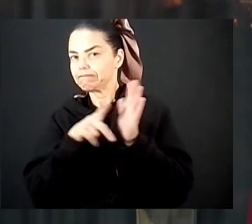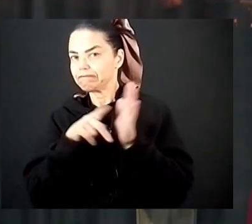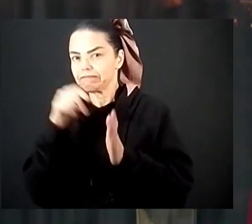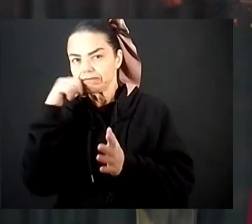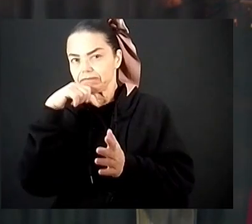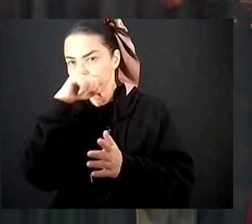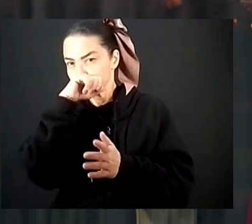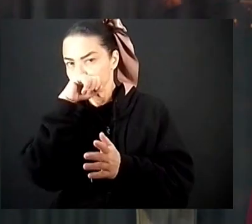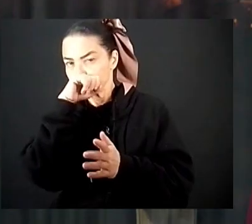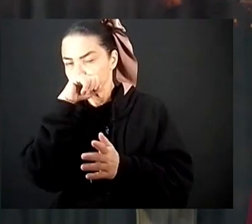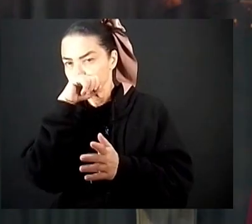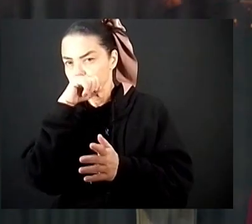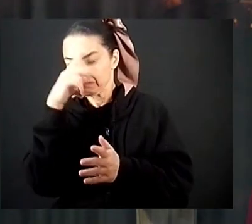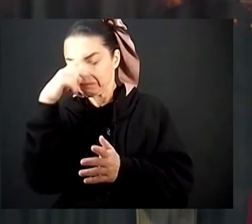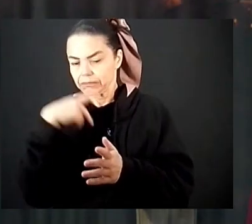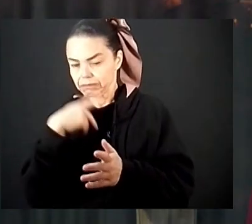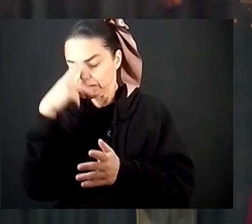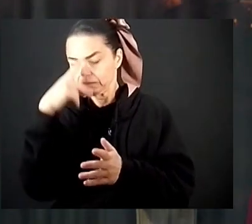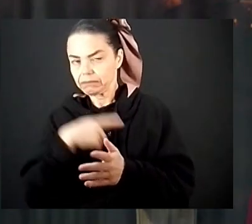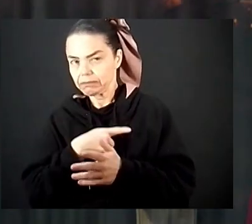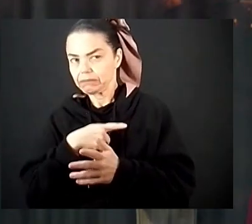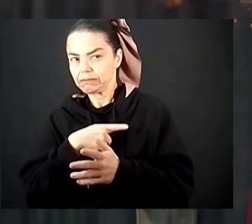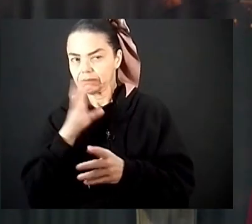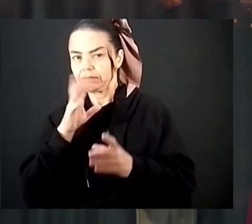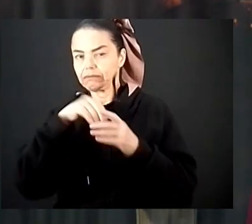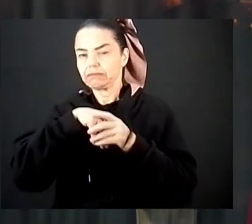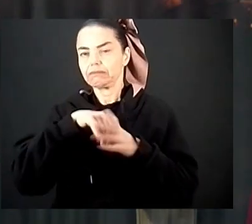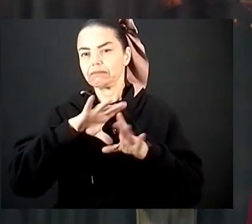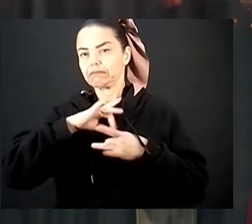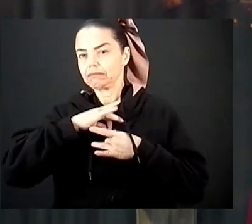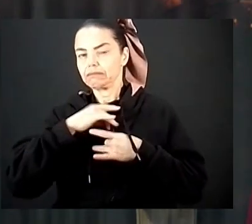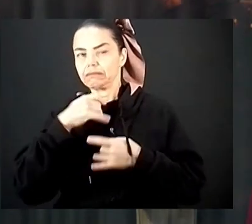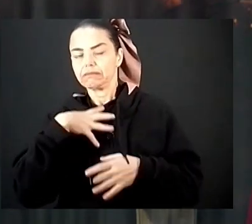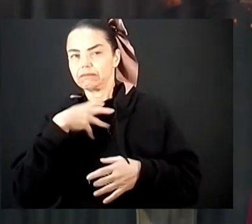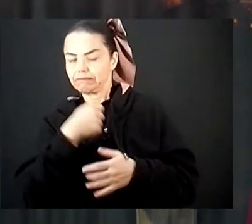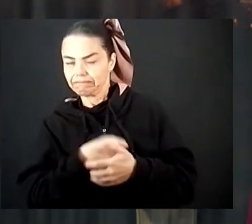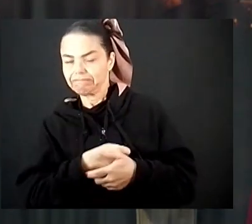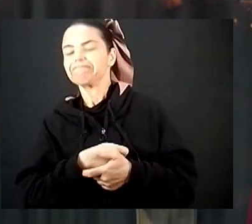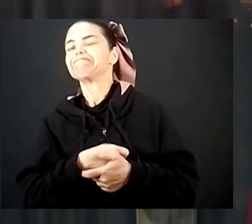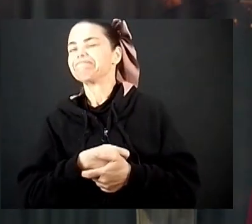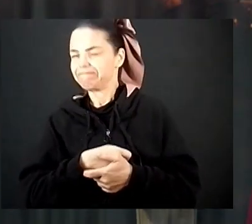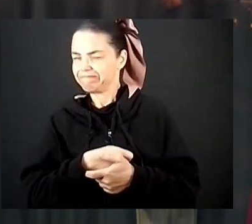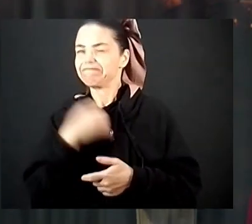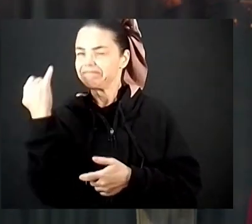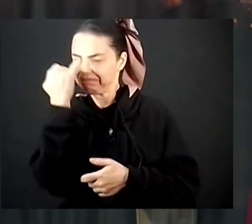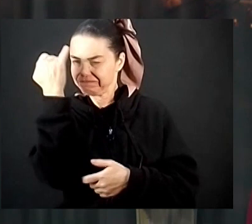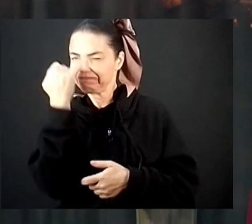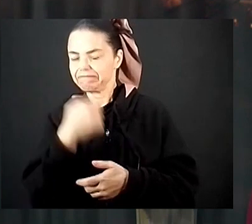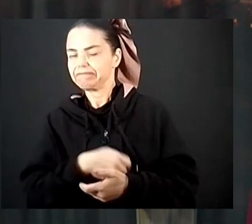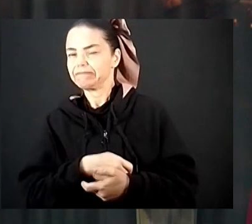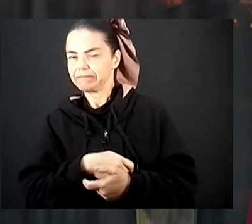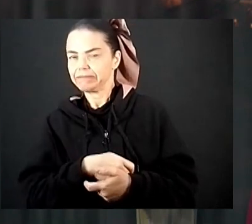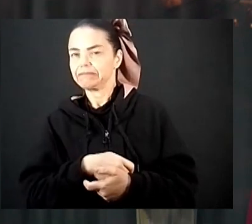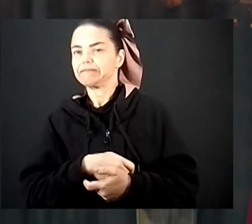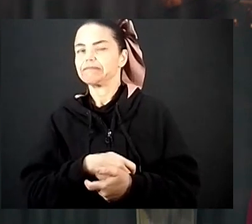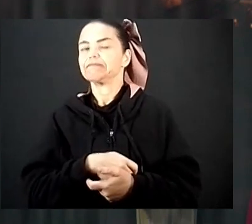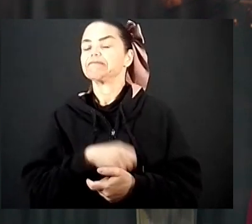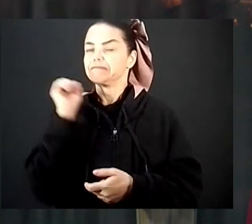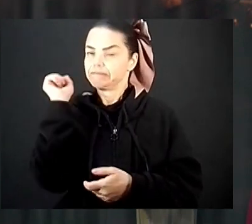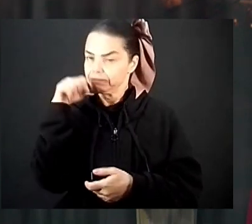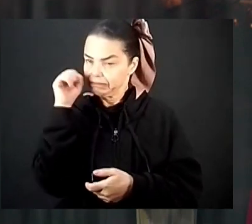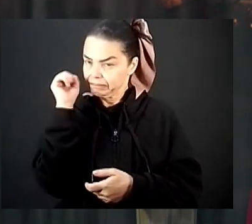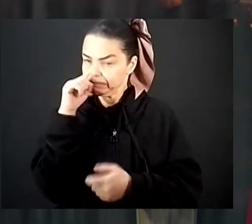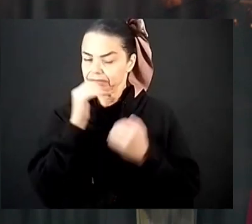corpo dela que ela tá colocando para a filha, né? Então é importante entender isso. Mas sim, é um